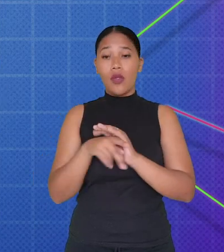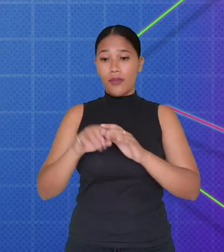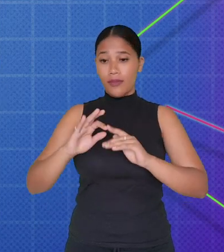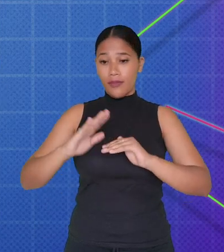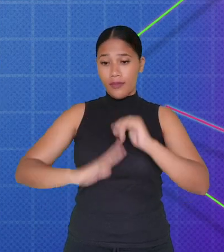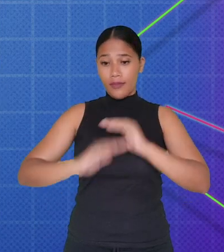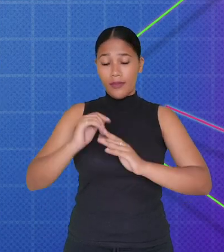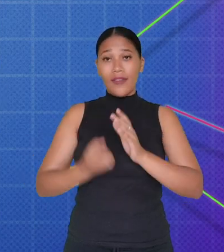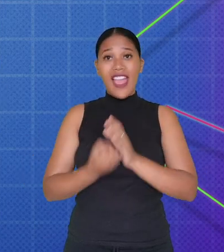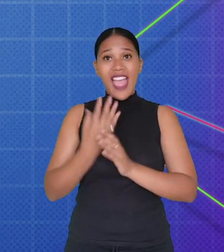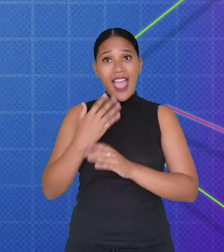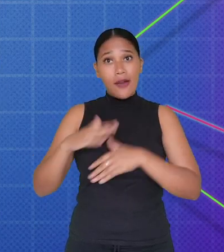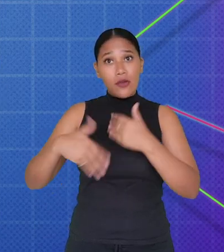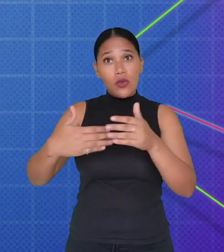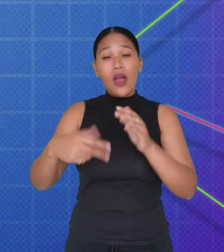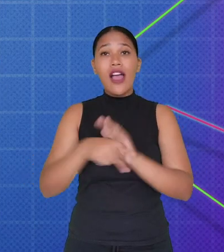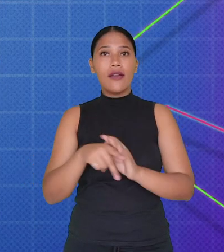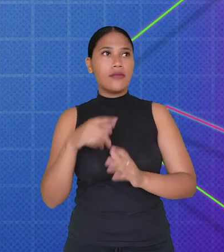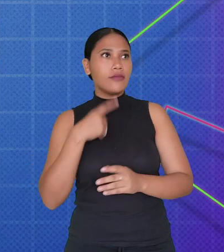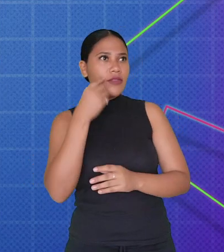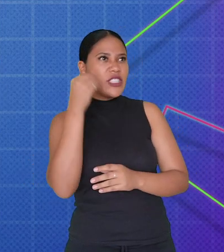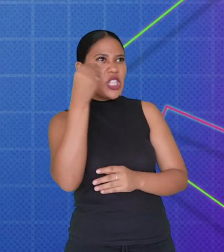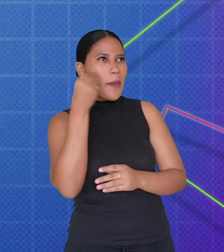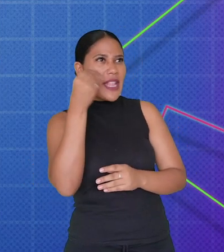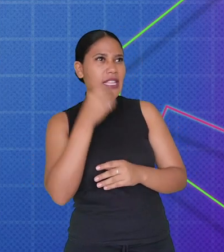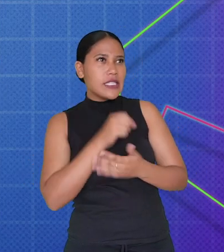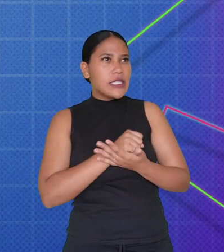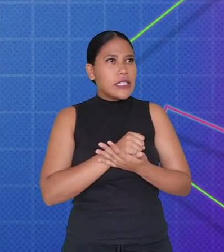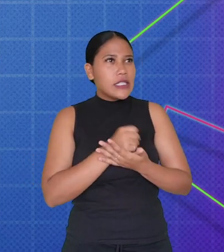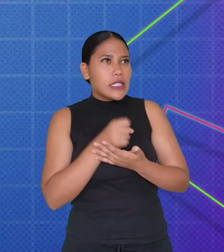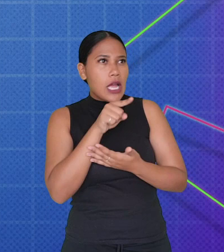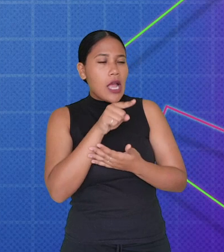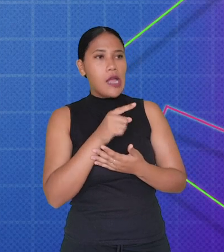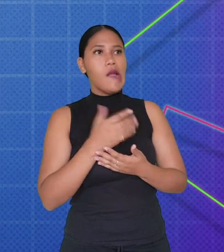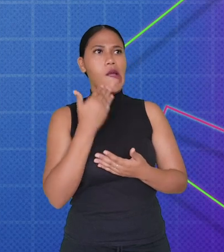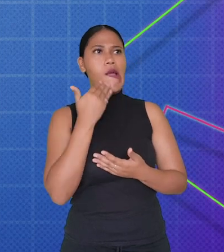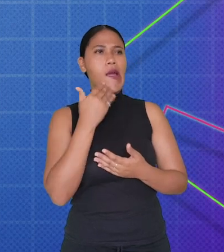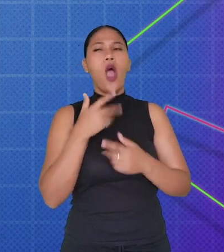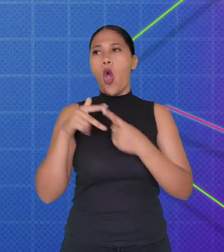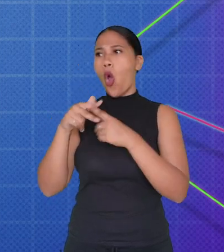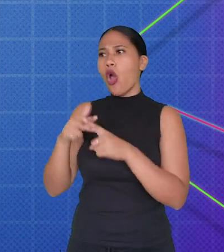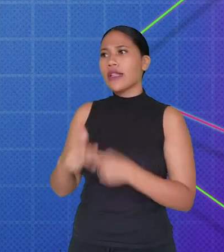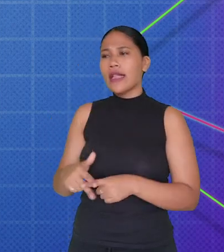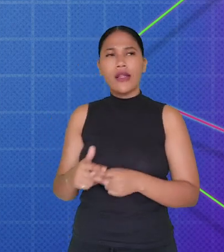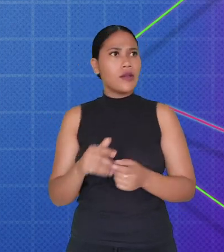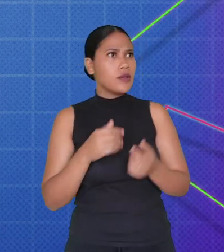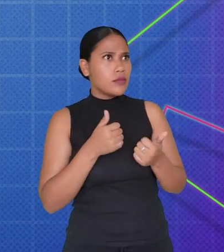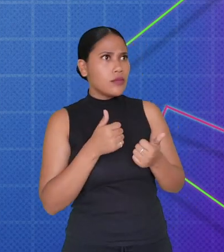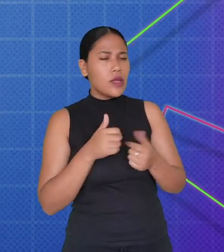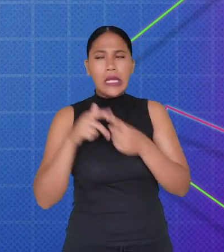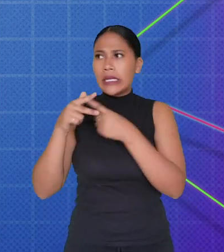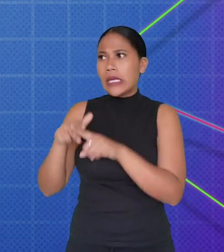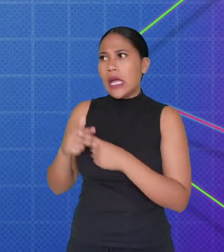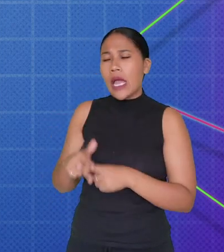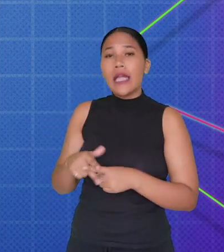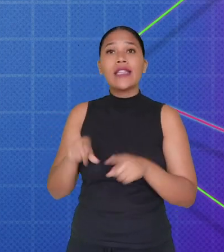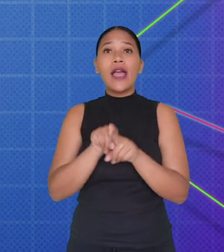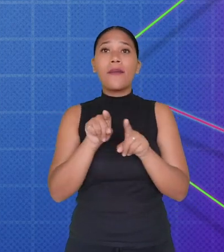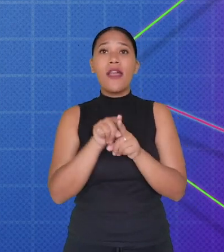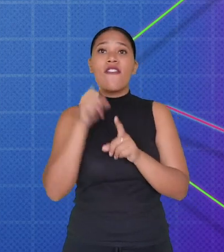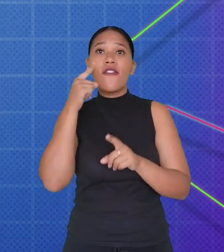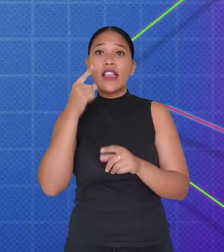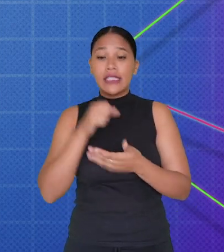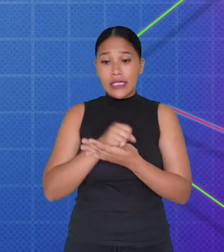que os desenvolvedores podem avaliar a experiência do jogador e corrigir eventuais erros e bugs além de ser uma oportunidade para